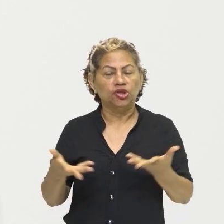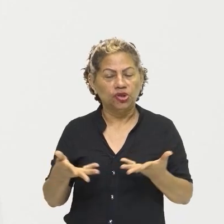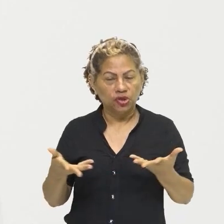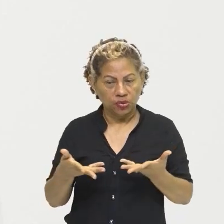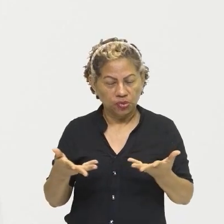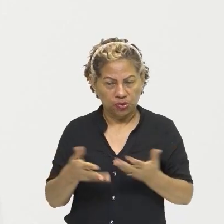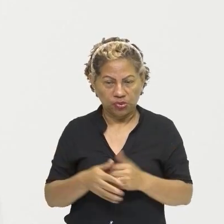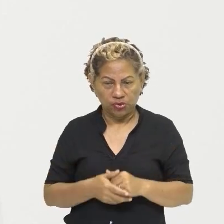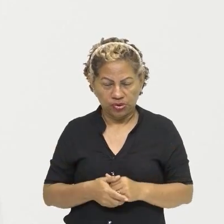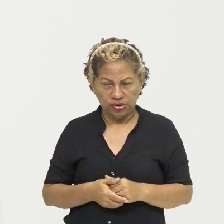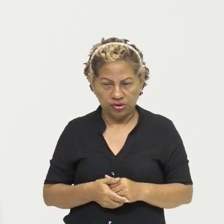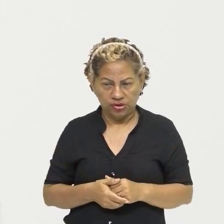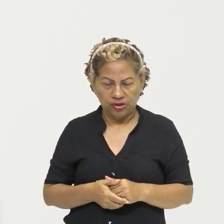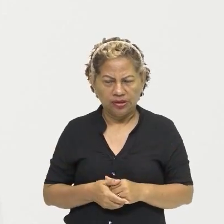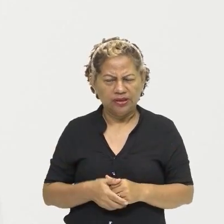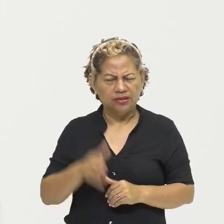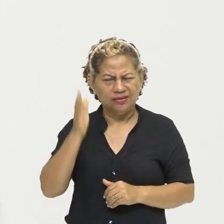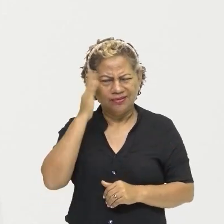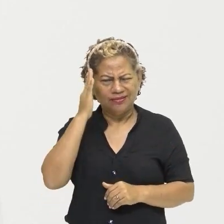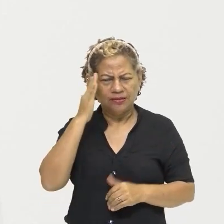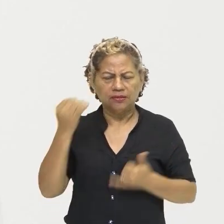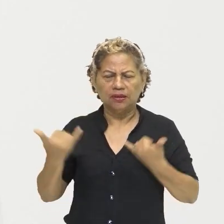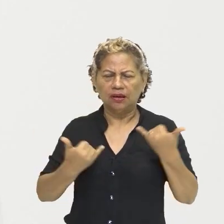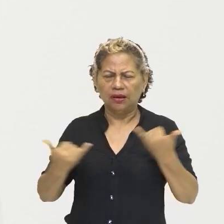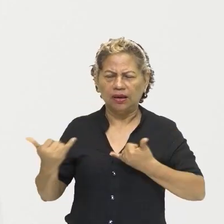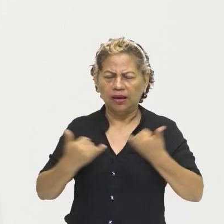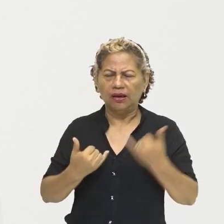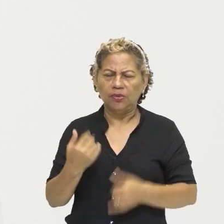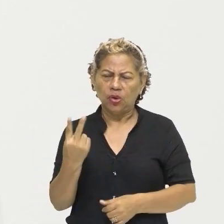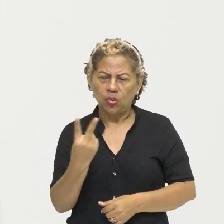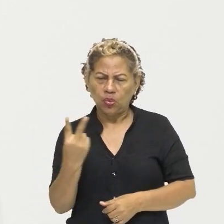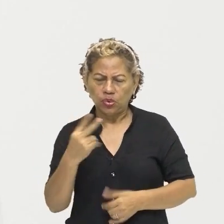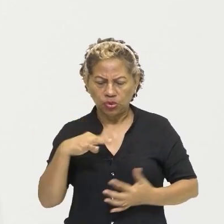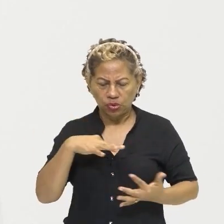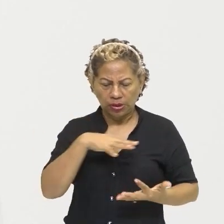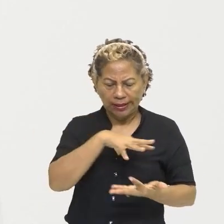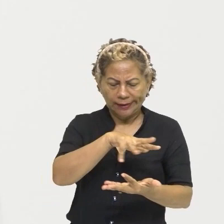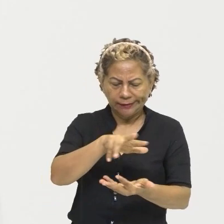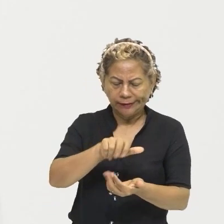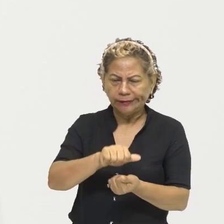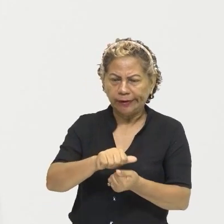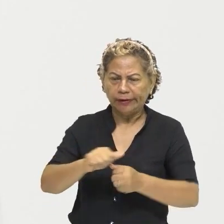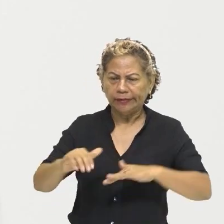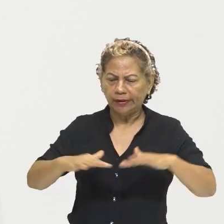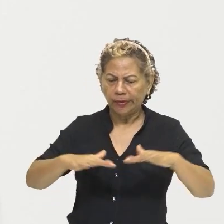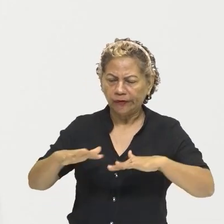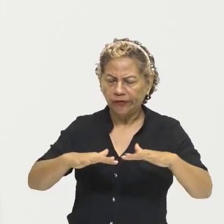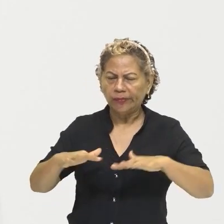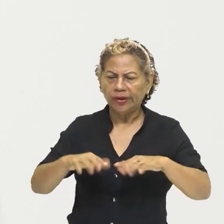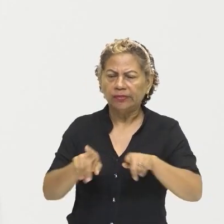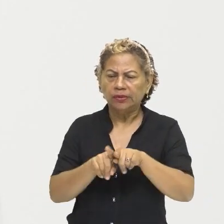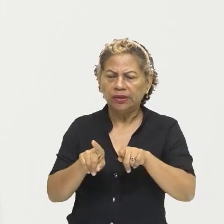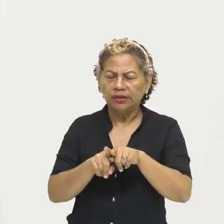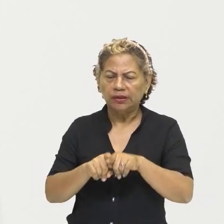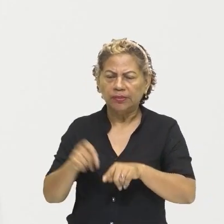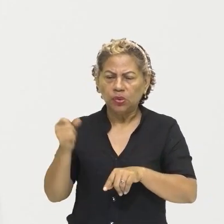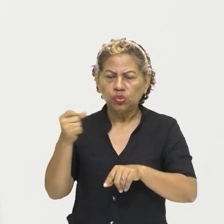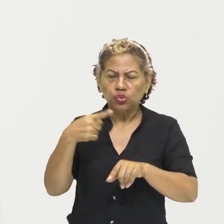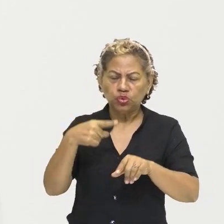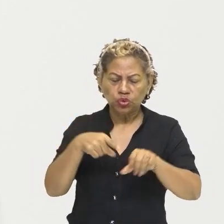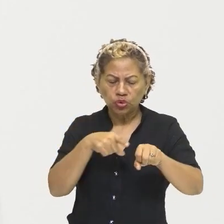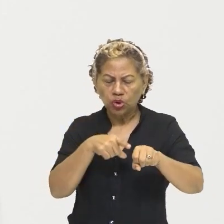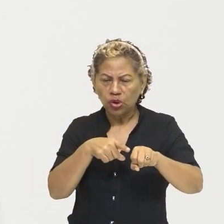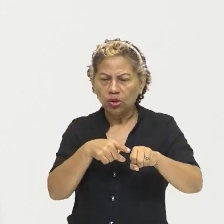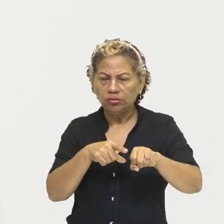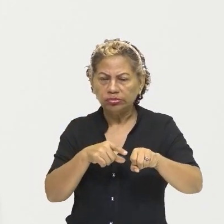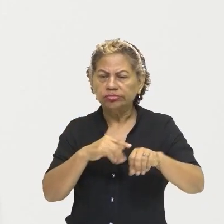o Sol e nem a Terra estão parados no universo. Os dois estão em movimento. A gente fala que a Terra gira em torno do Sol porque